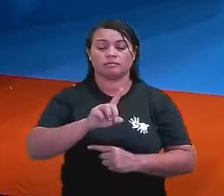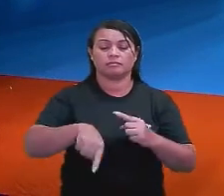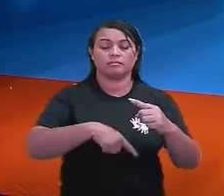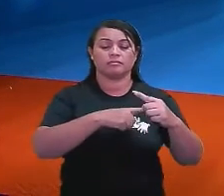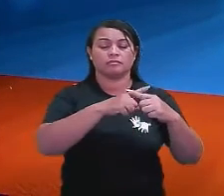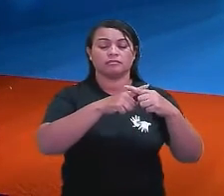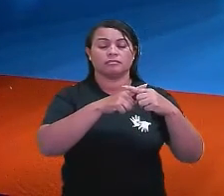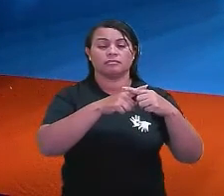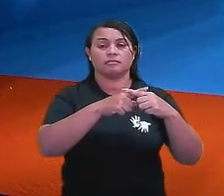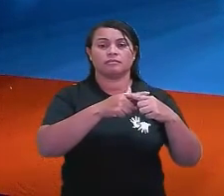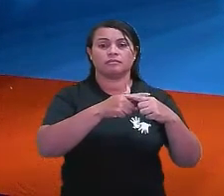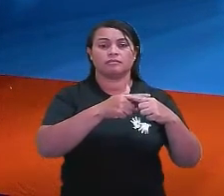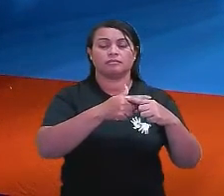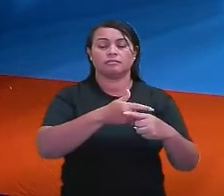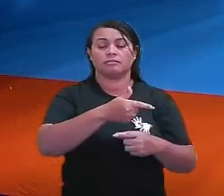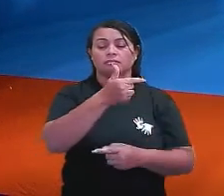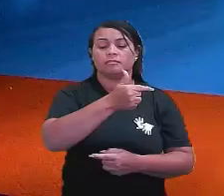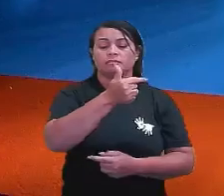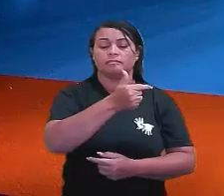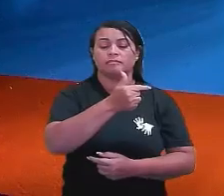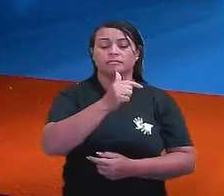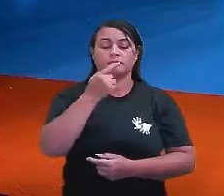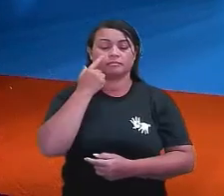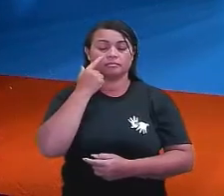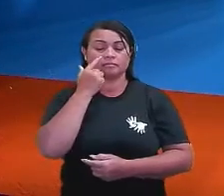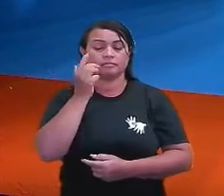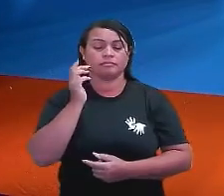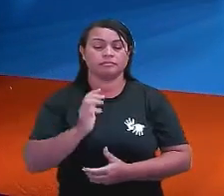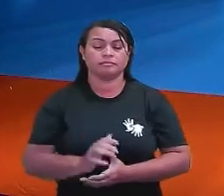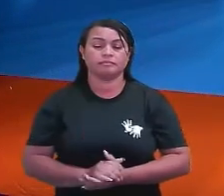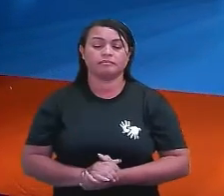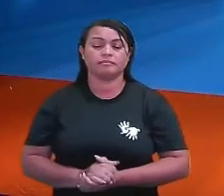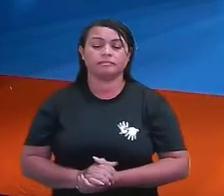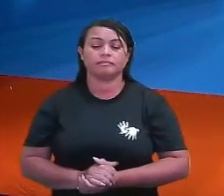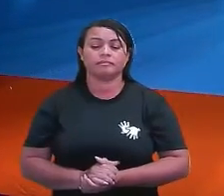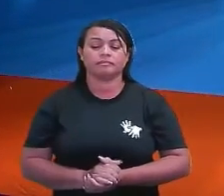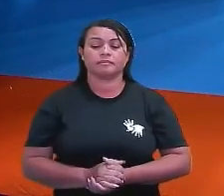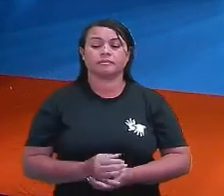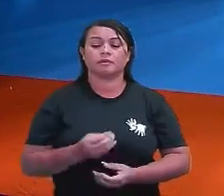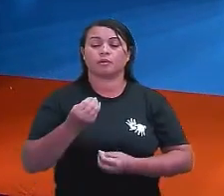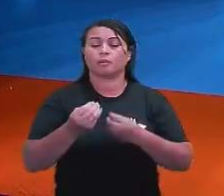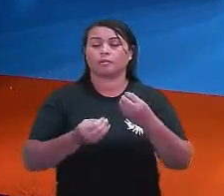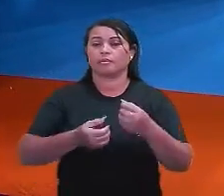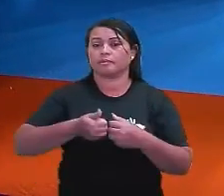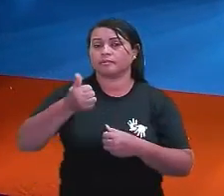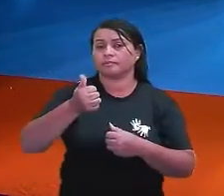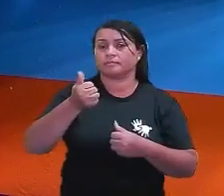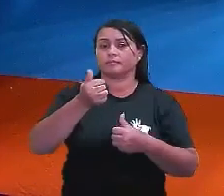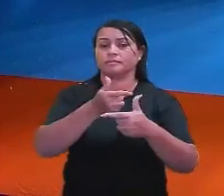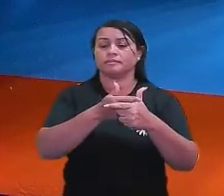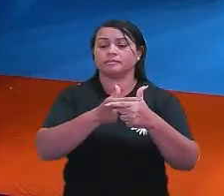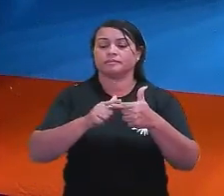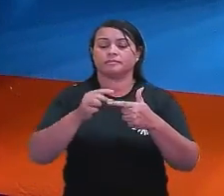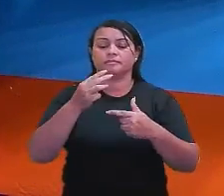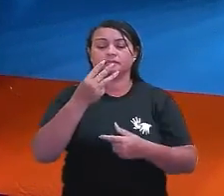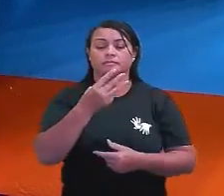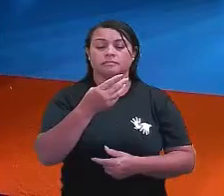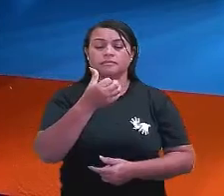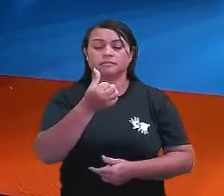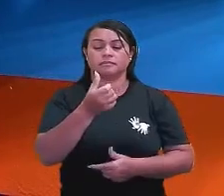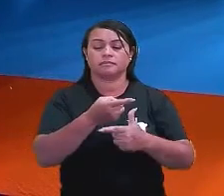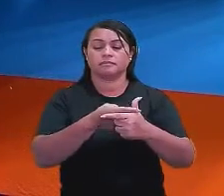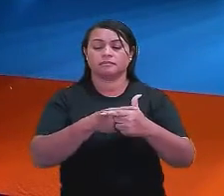bom? Divide e multiplica. Vamos fazer? Primeira divisão. 36 dividido